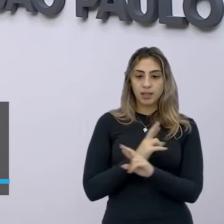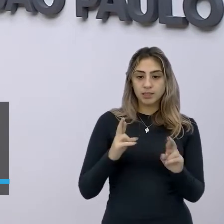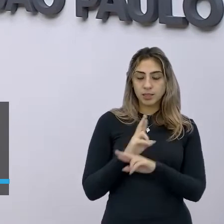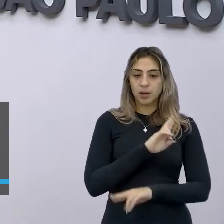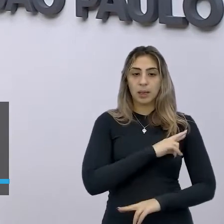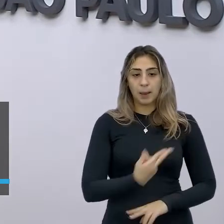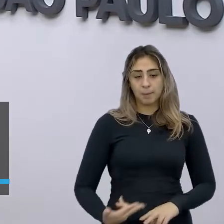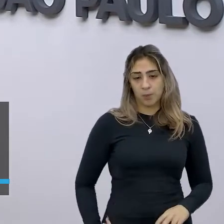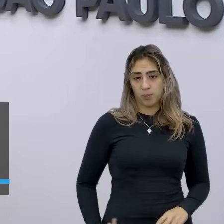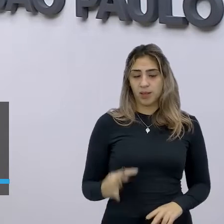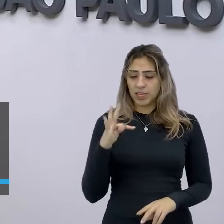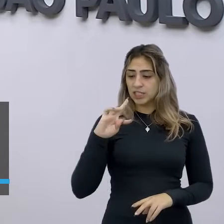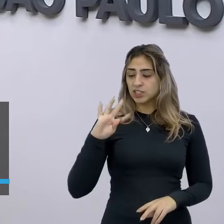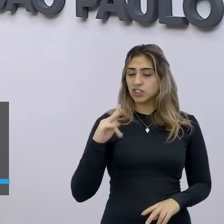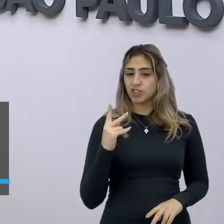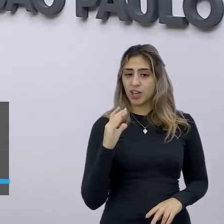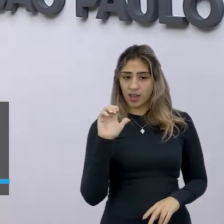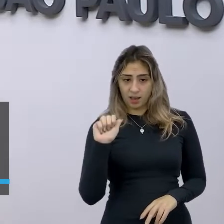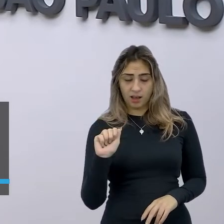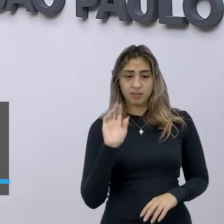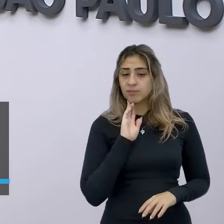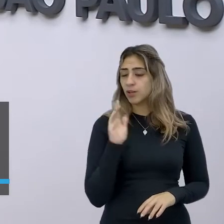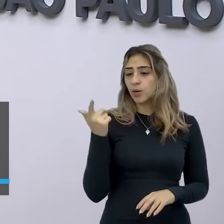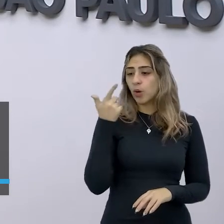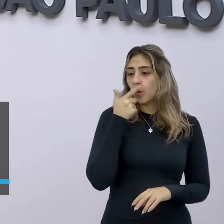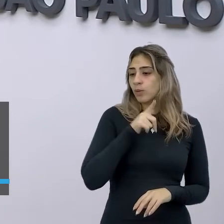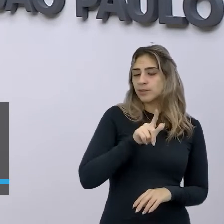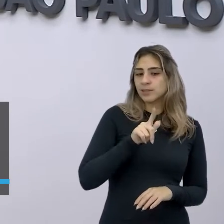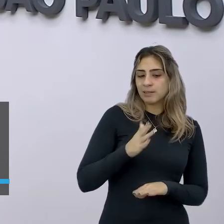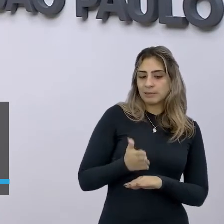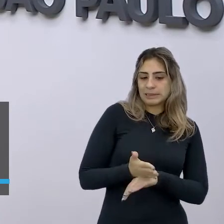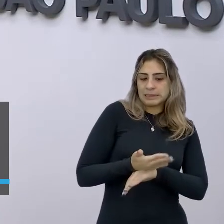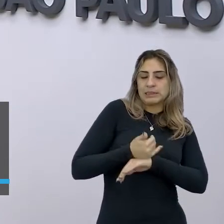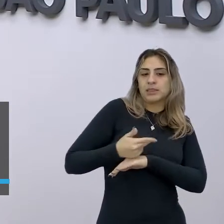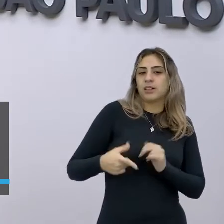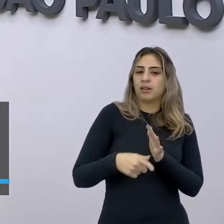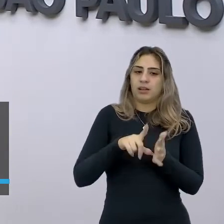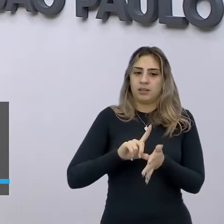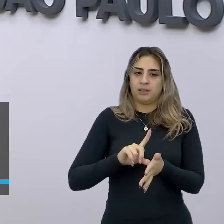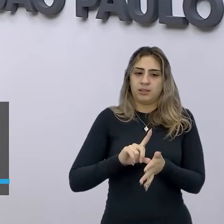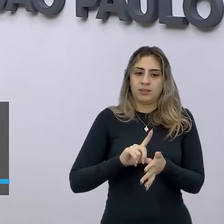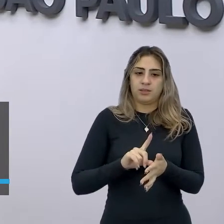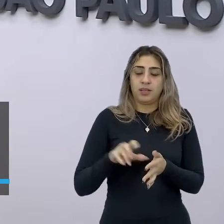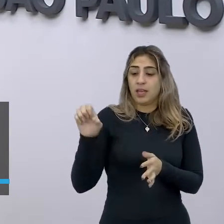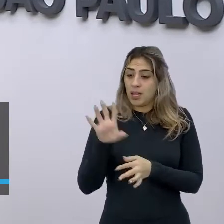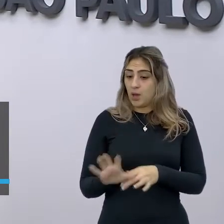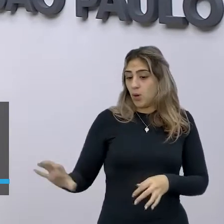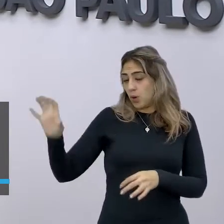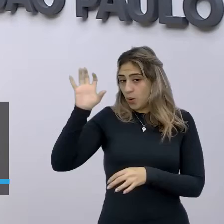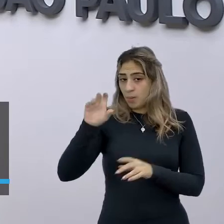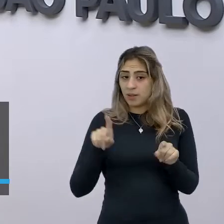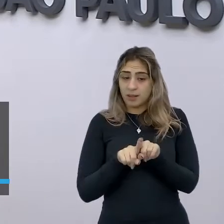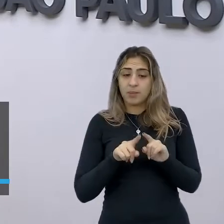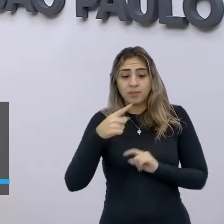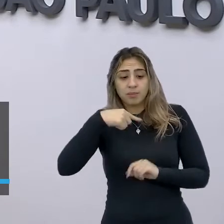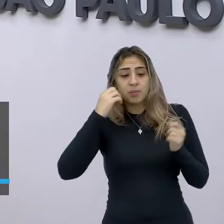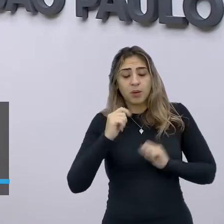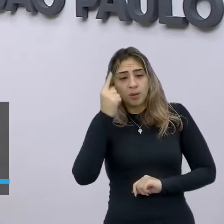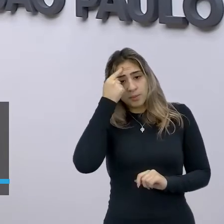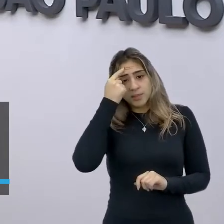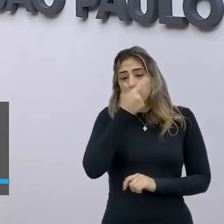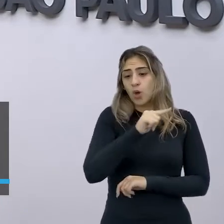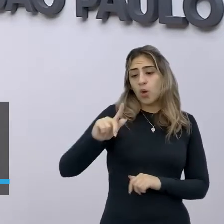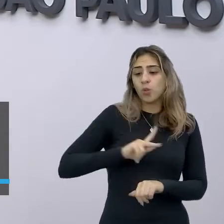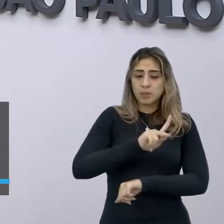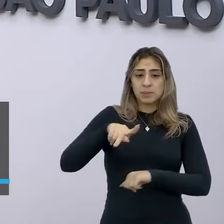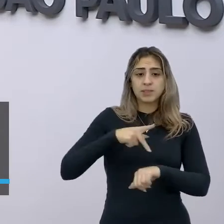República Tcheca, que não conseguiu se emancipar tão cedo na Europa, né? E agora a gente pode pensar, então, em outros